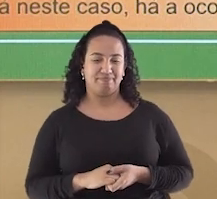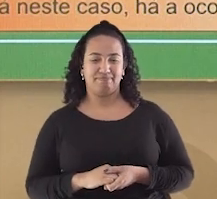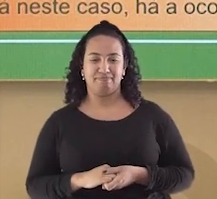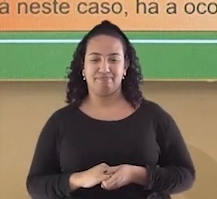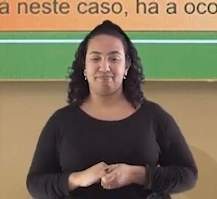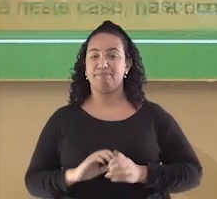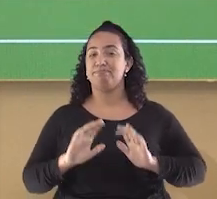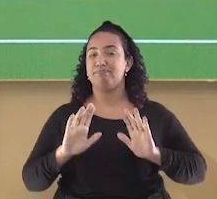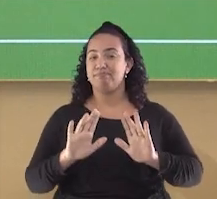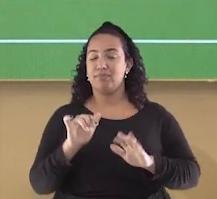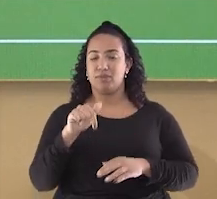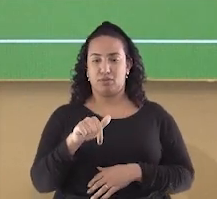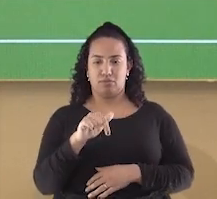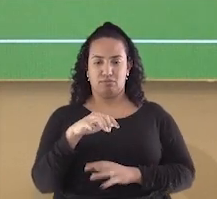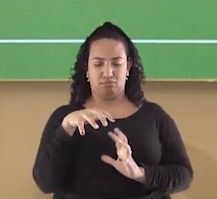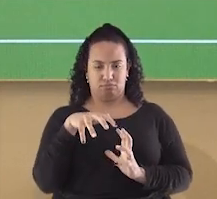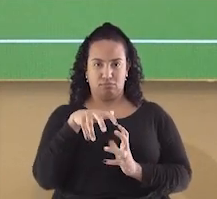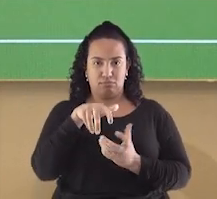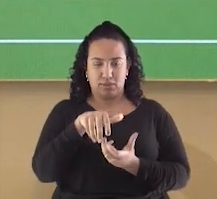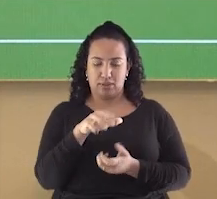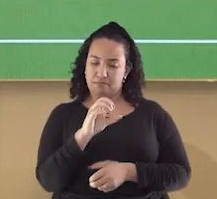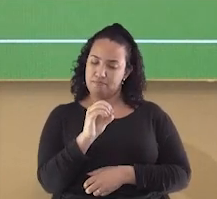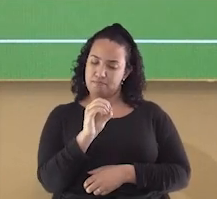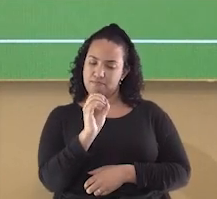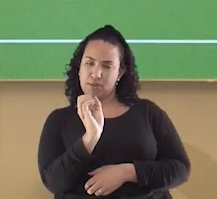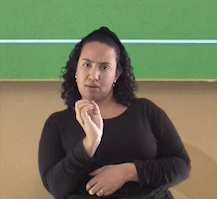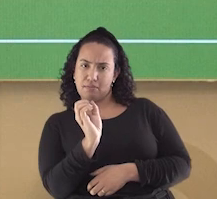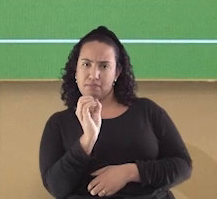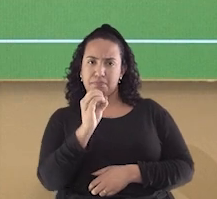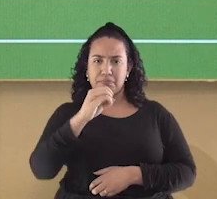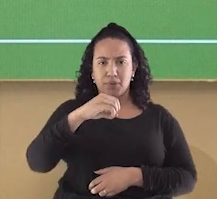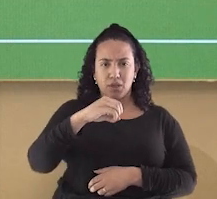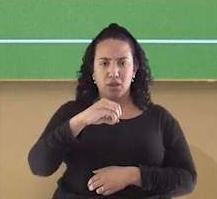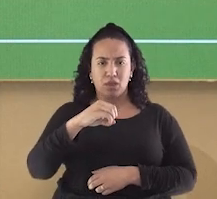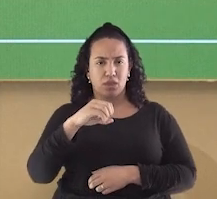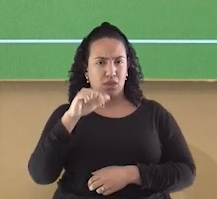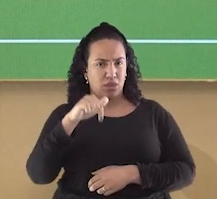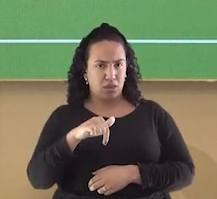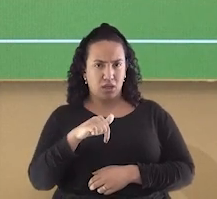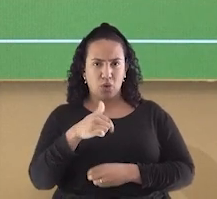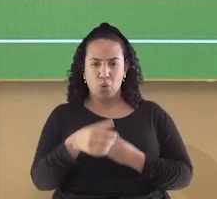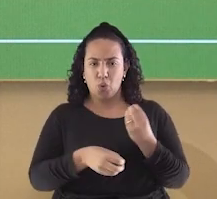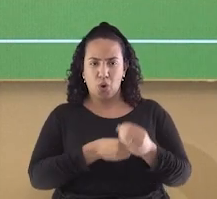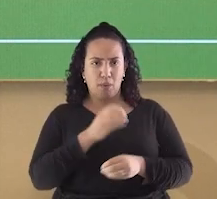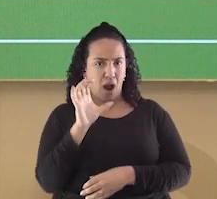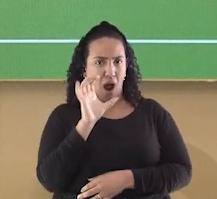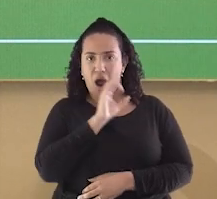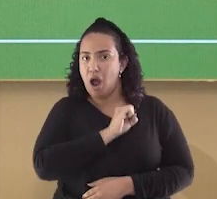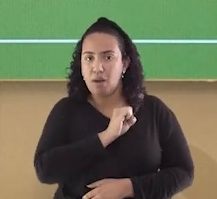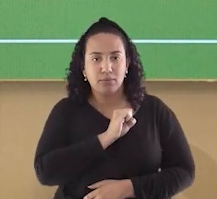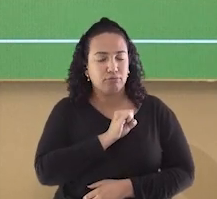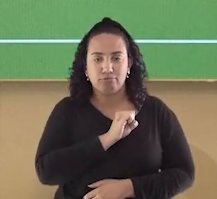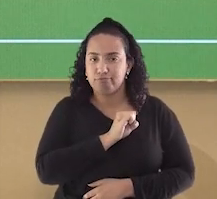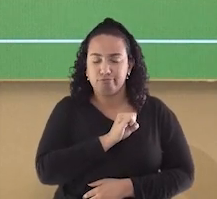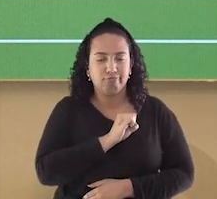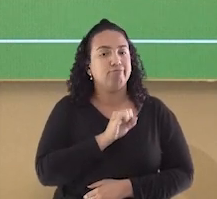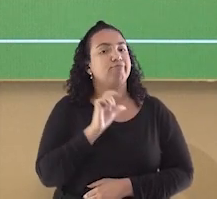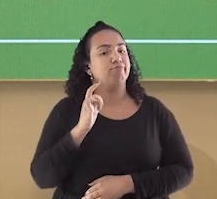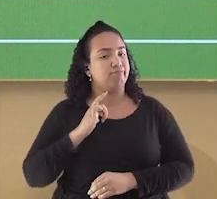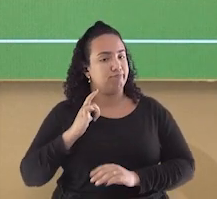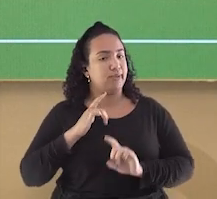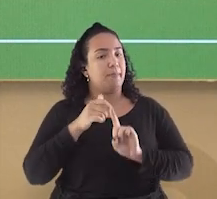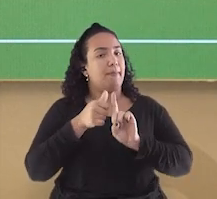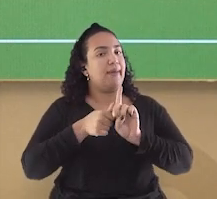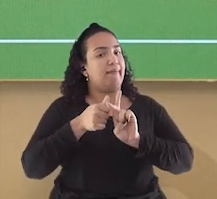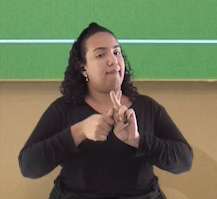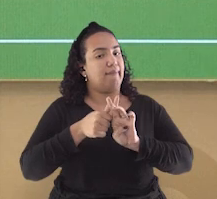Show? Mas esse movimento de inclinação, em ambas as direções, não é instantâneo. Ele leva meses para